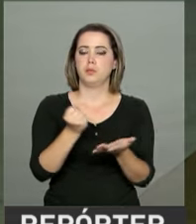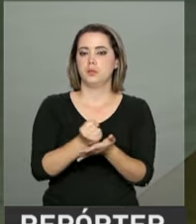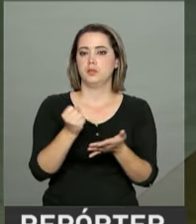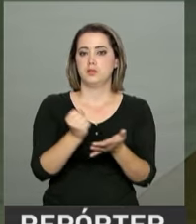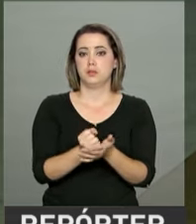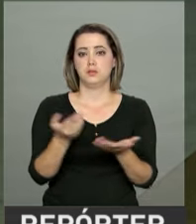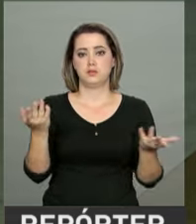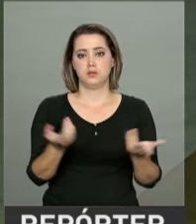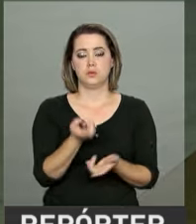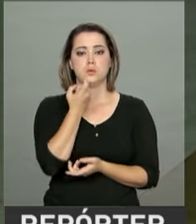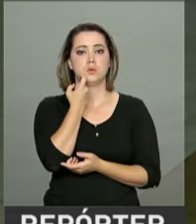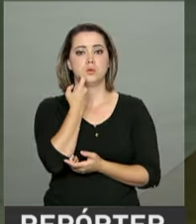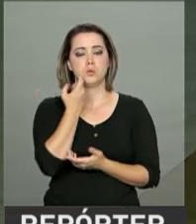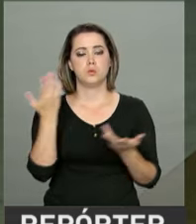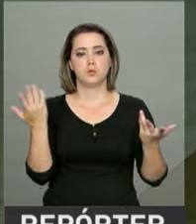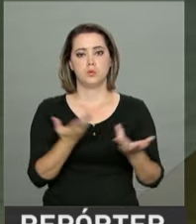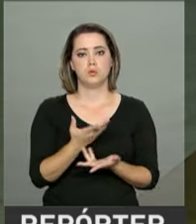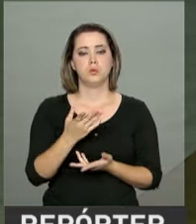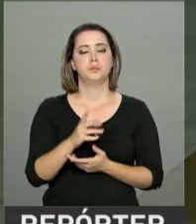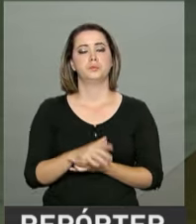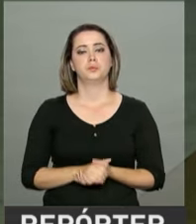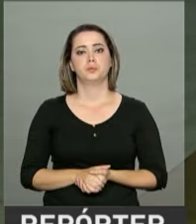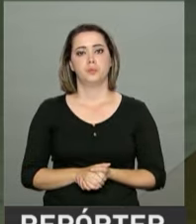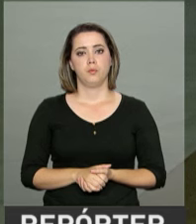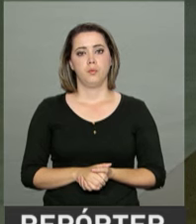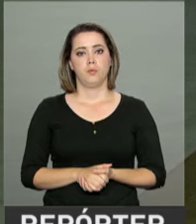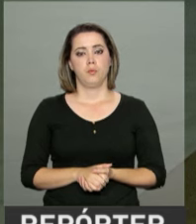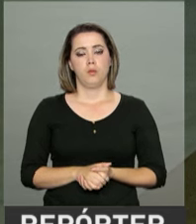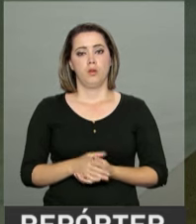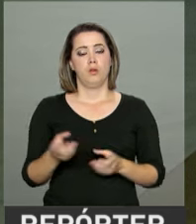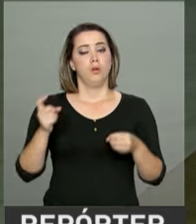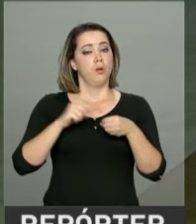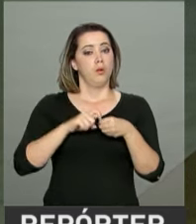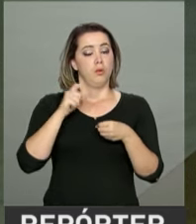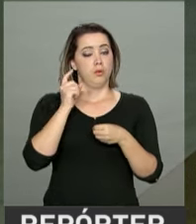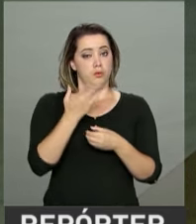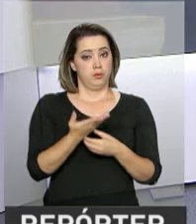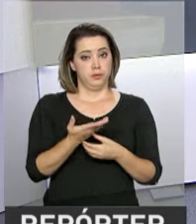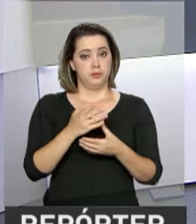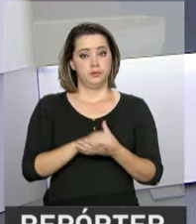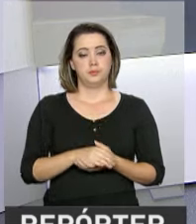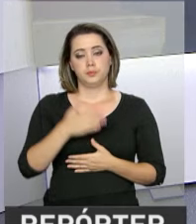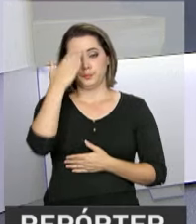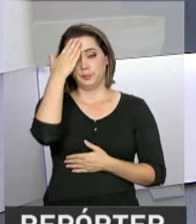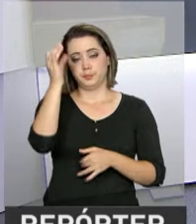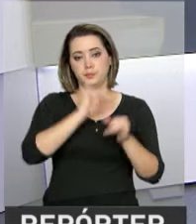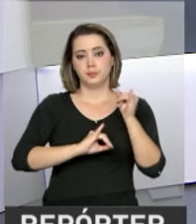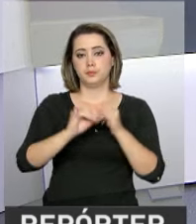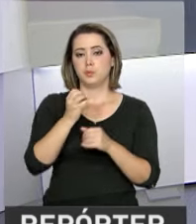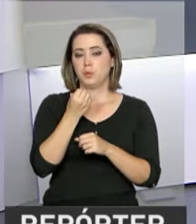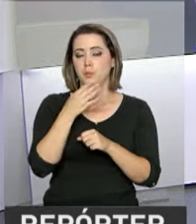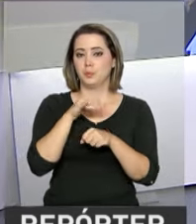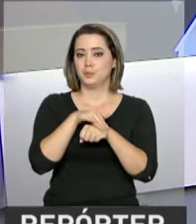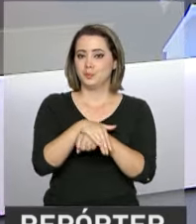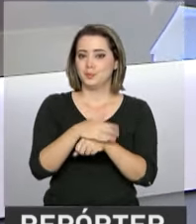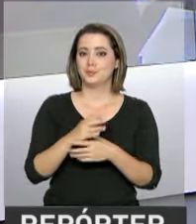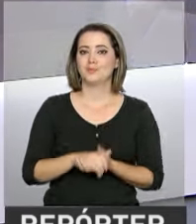edição extra do Diário Oficial da União. Eu volto com você no estúdio, Roberto. Obrigado, Paulo. Boa noite para